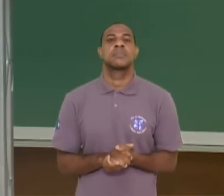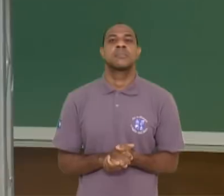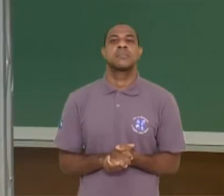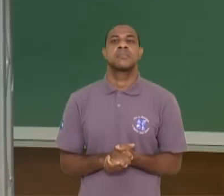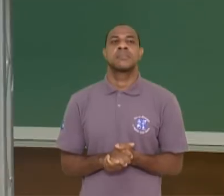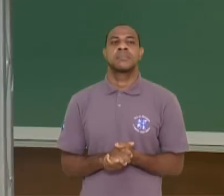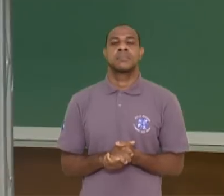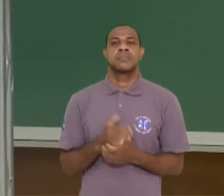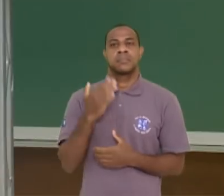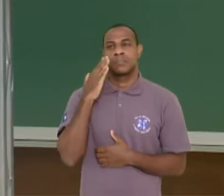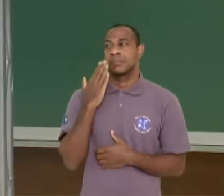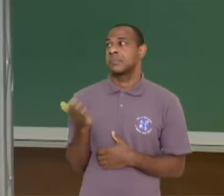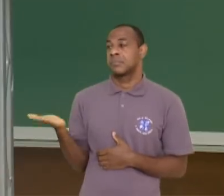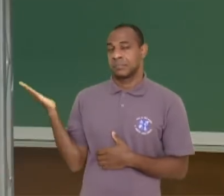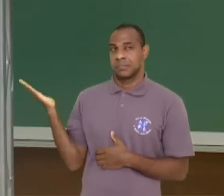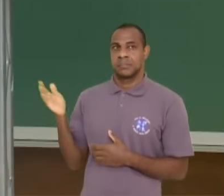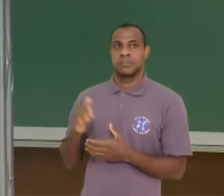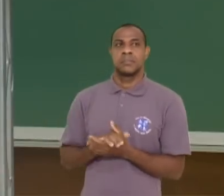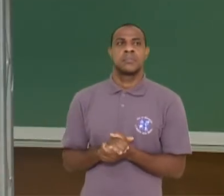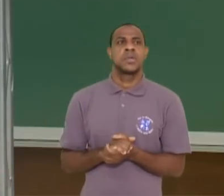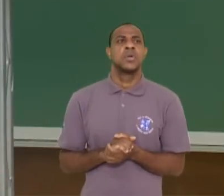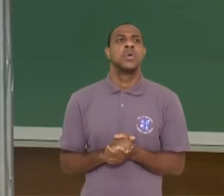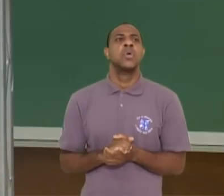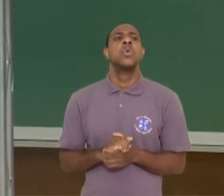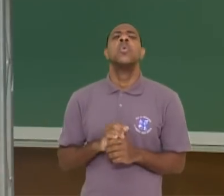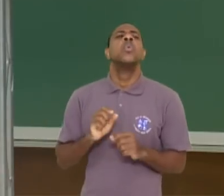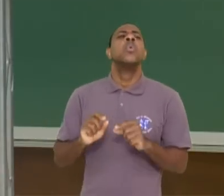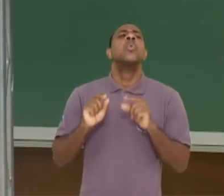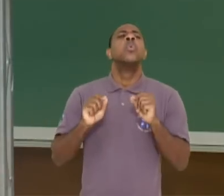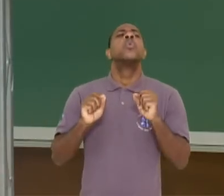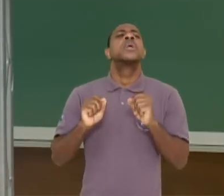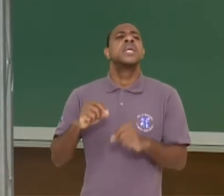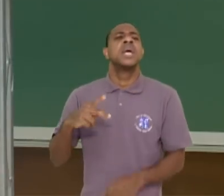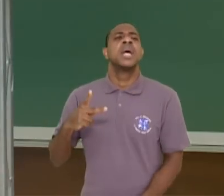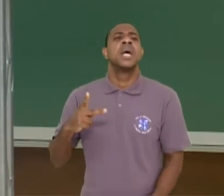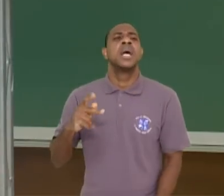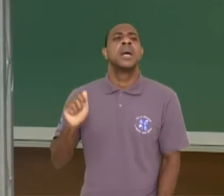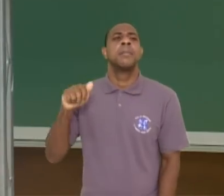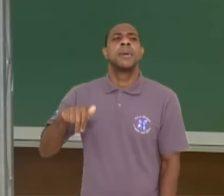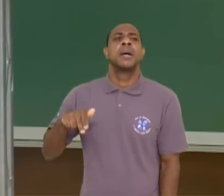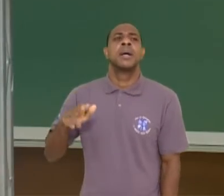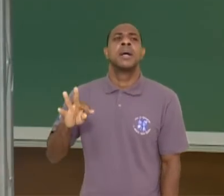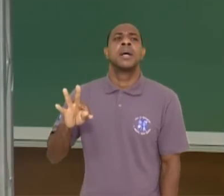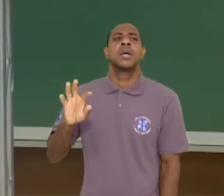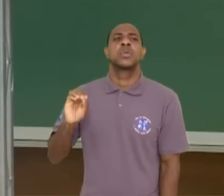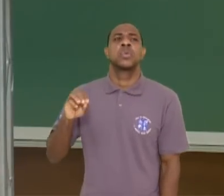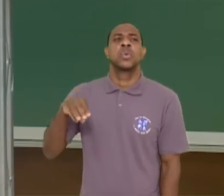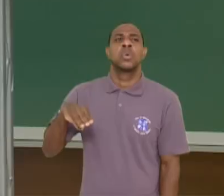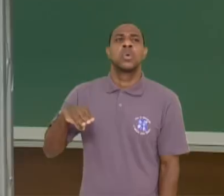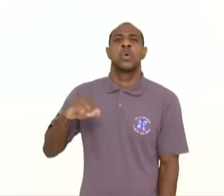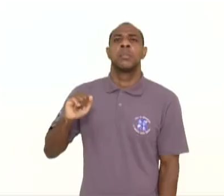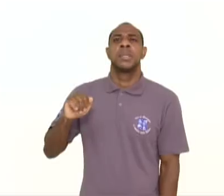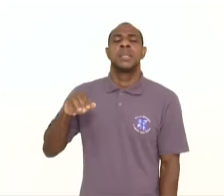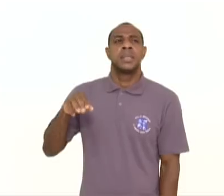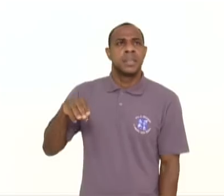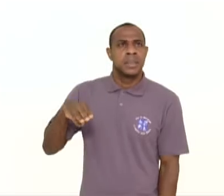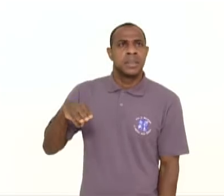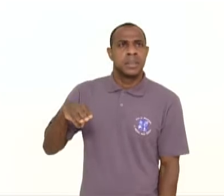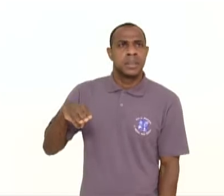na arte, né? Na parte teatral da mímica. Então temos o quê? O que é a pantomima? Uma atividade para vocês descreverem,